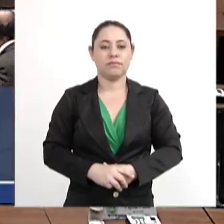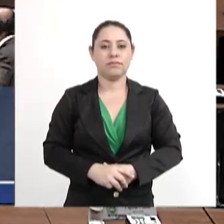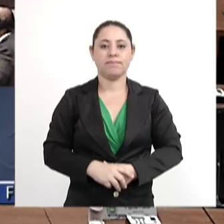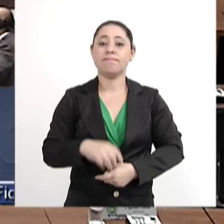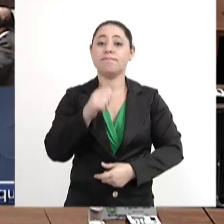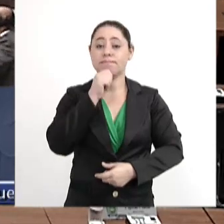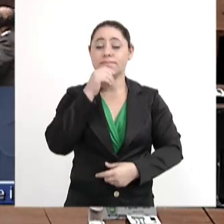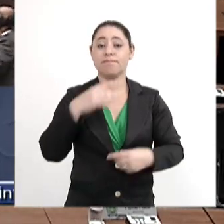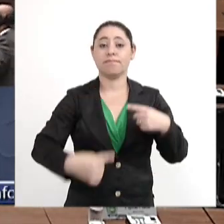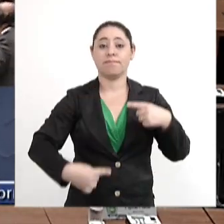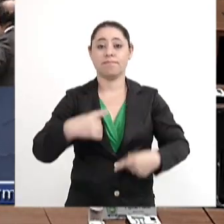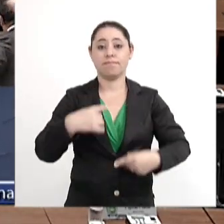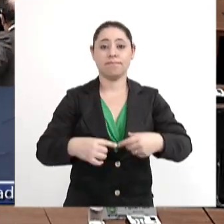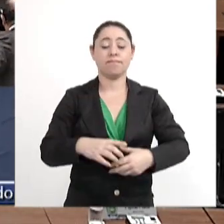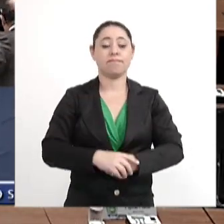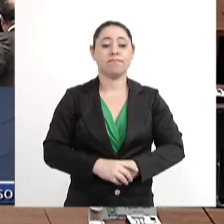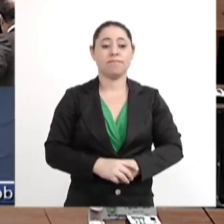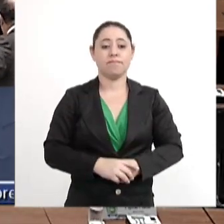Ainda em discussão?